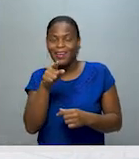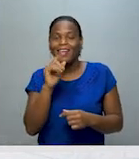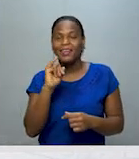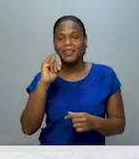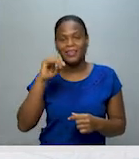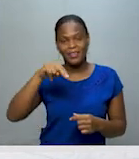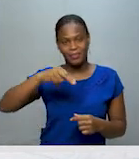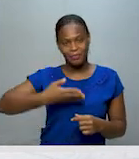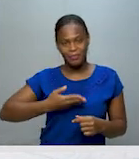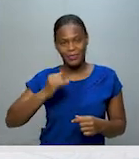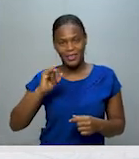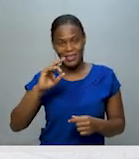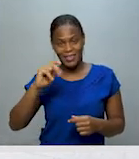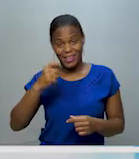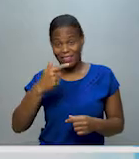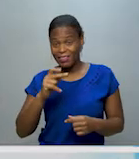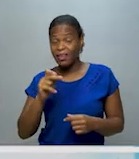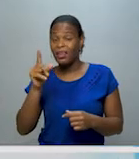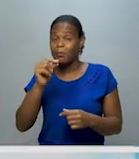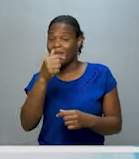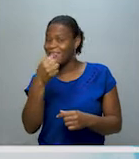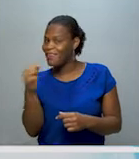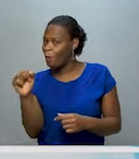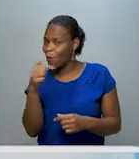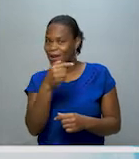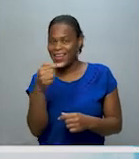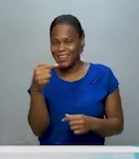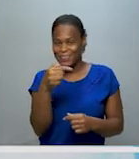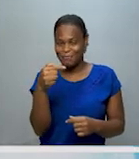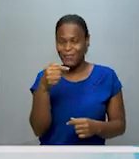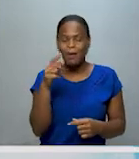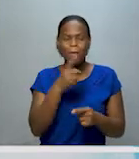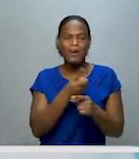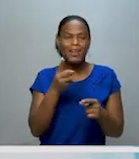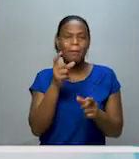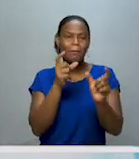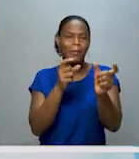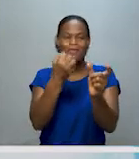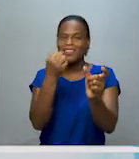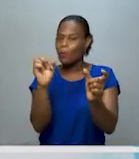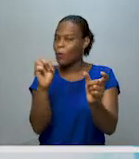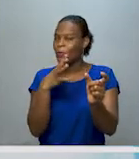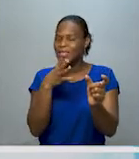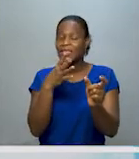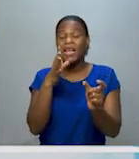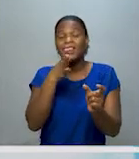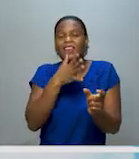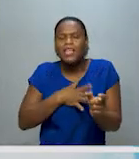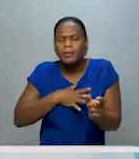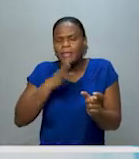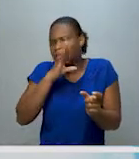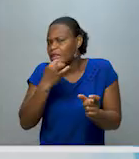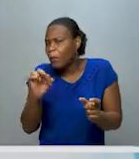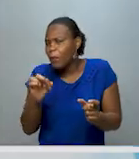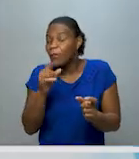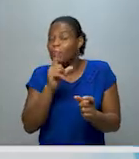é indireta e negativa. Negativa porque, vejam lá, está aquela negação. Não, digam-me lá se não.